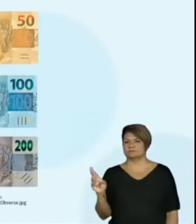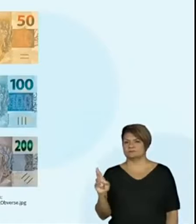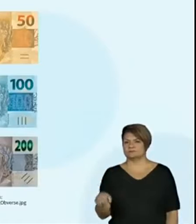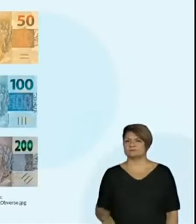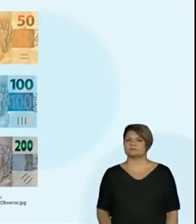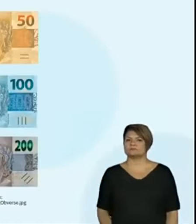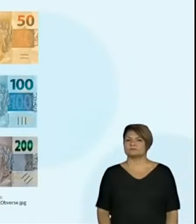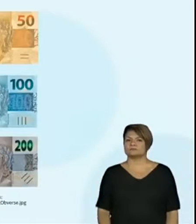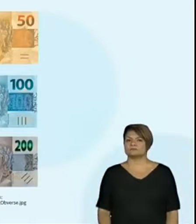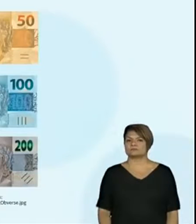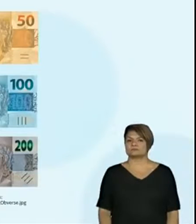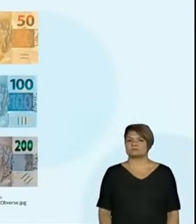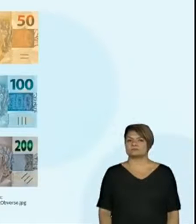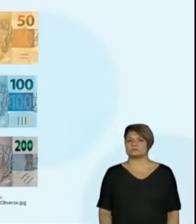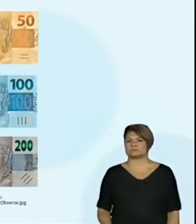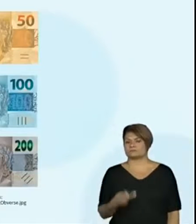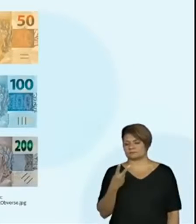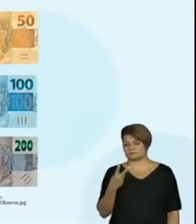R$100,